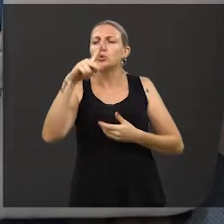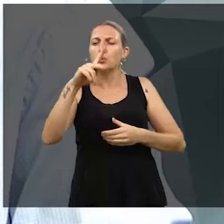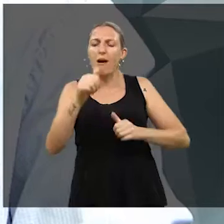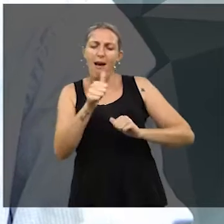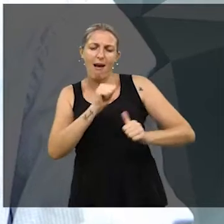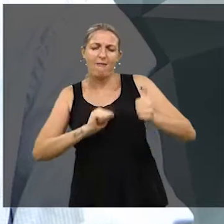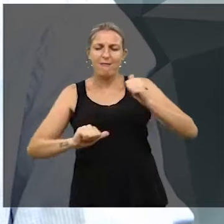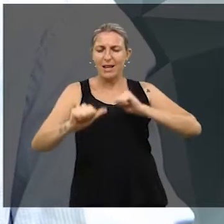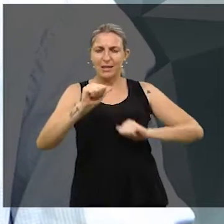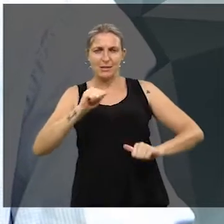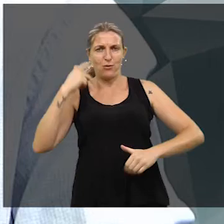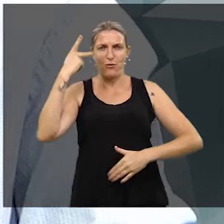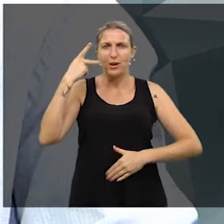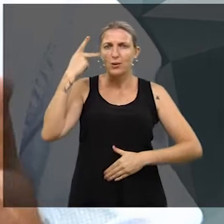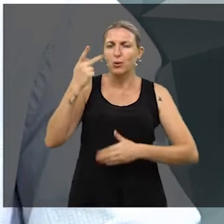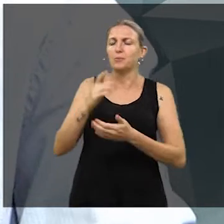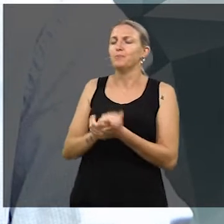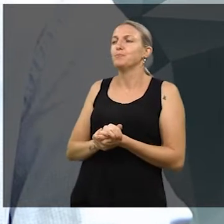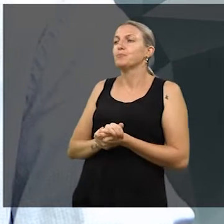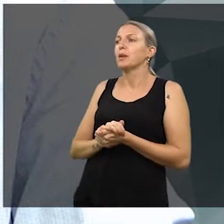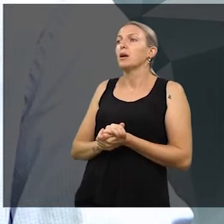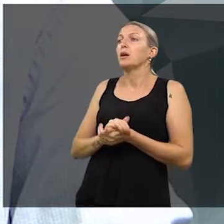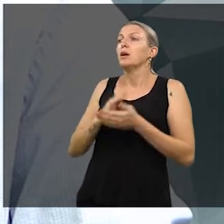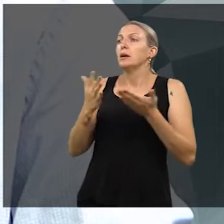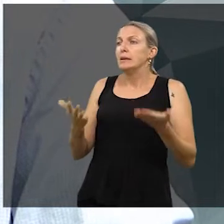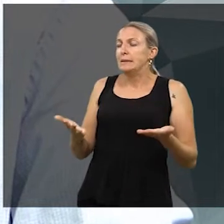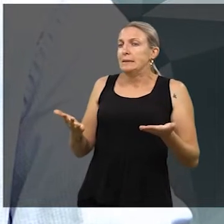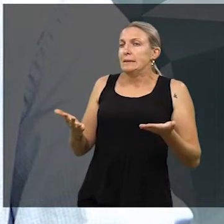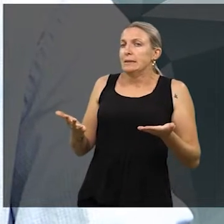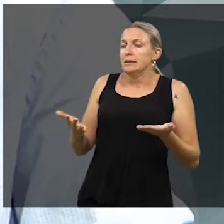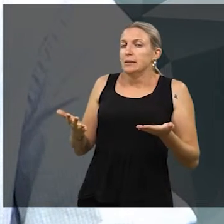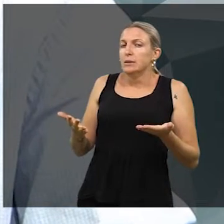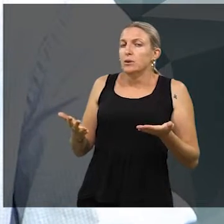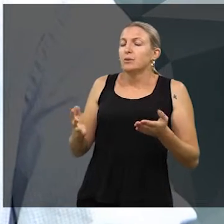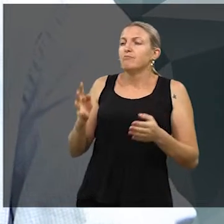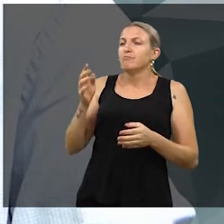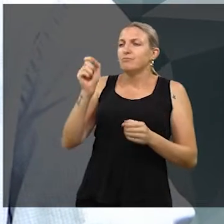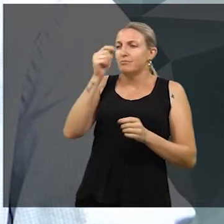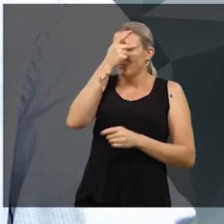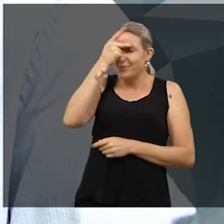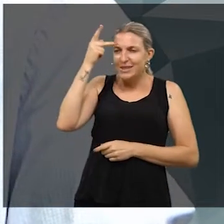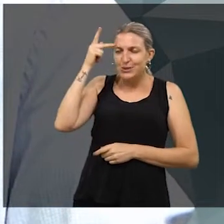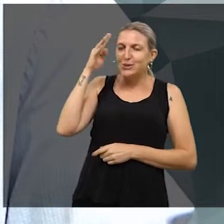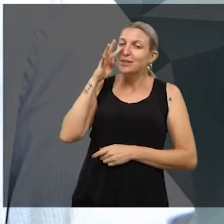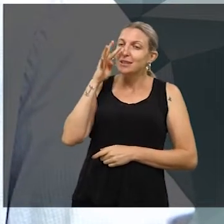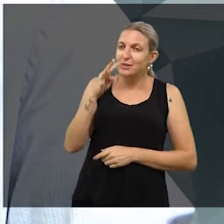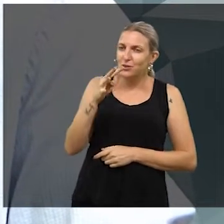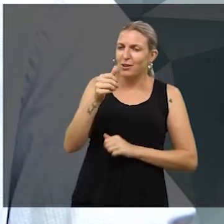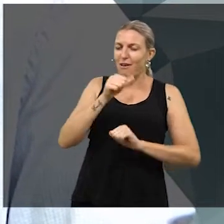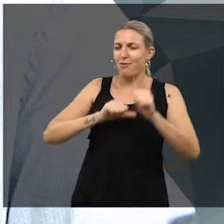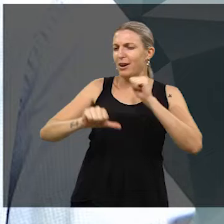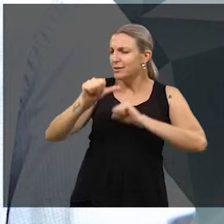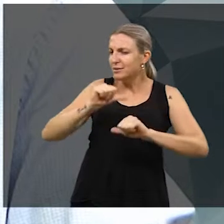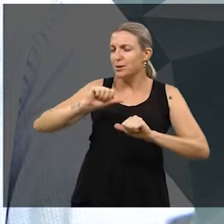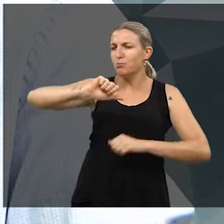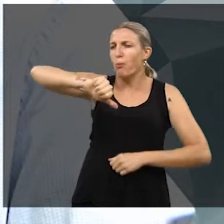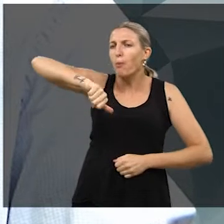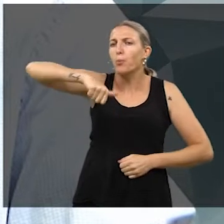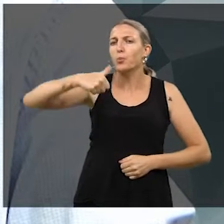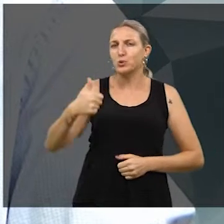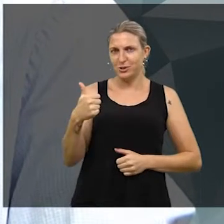vereador? Então, Carol, quem está nos ouvindo, nos acompanhando, nos assistindo, né, a avaliação ela é